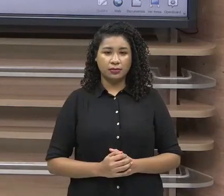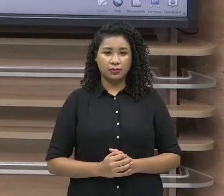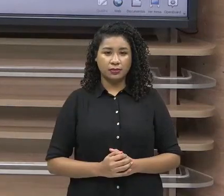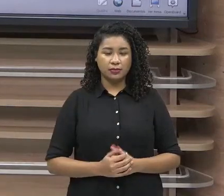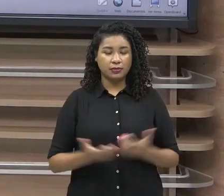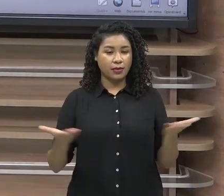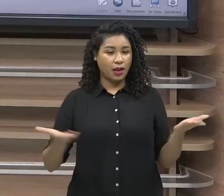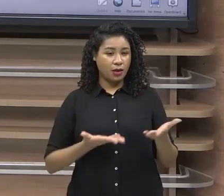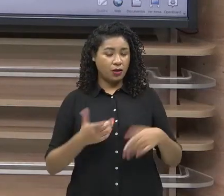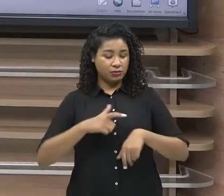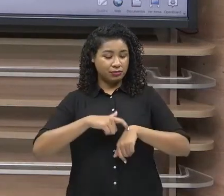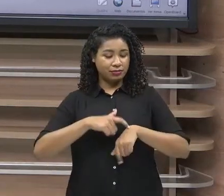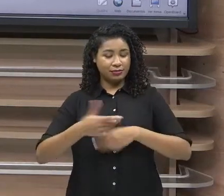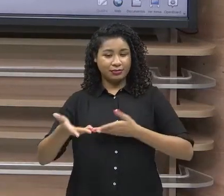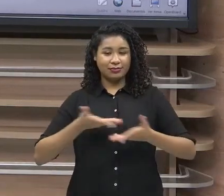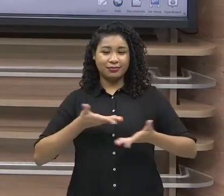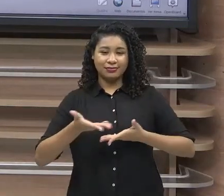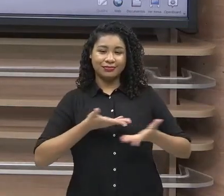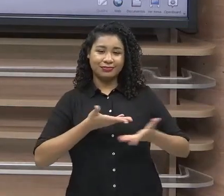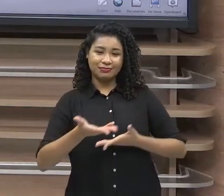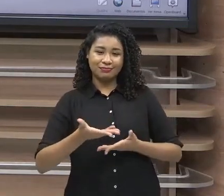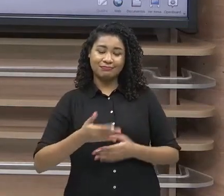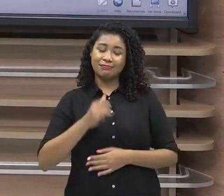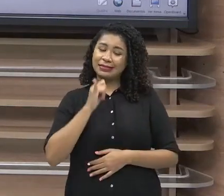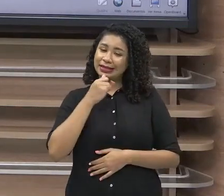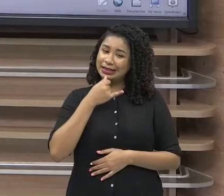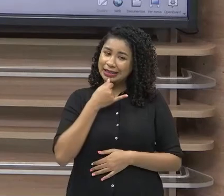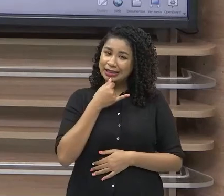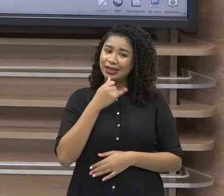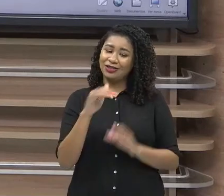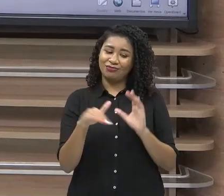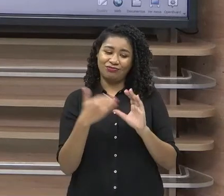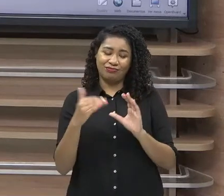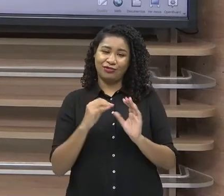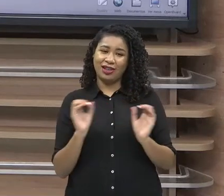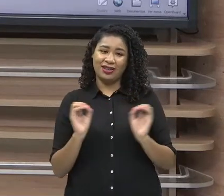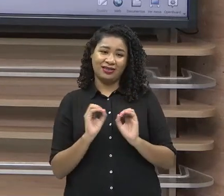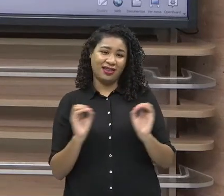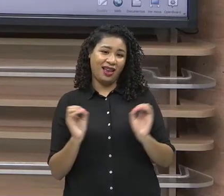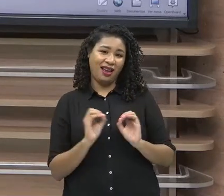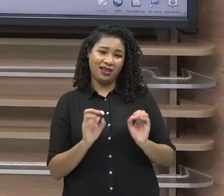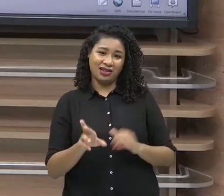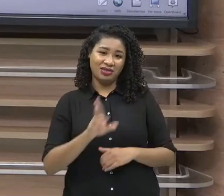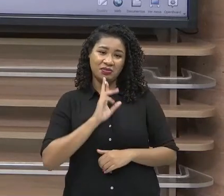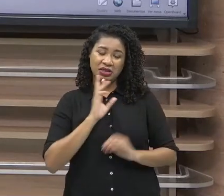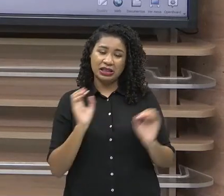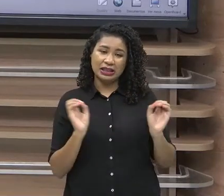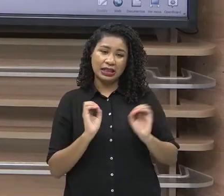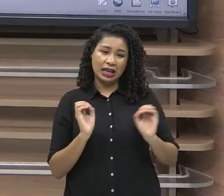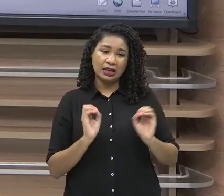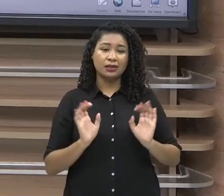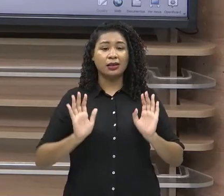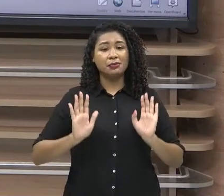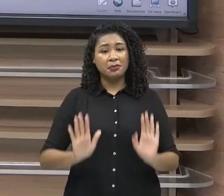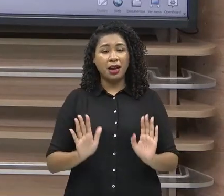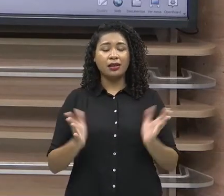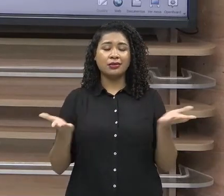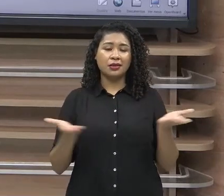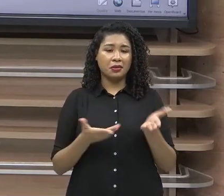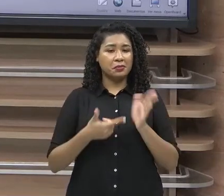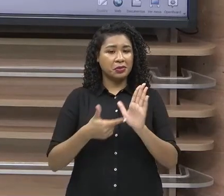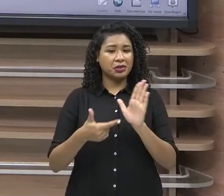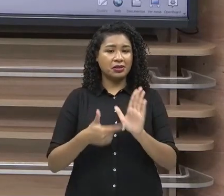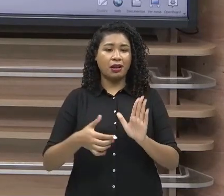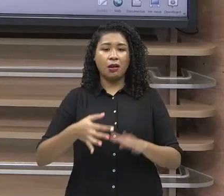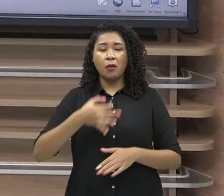Chegou o momento da nossa interatividade. Infelizmente, ninguém interagiu conosco, ninguém respondeu no chat. E a gente vai responder, fazer